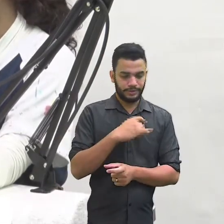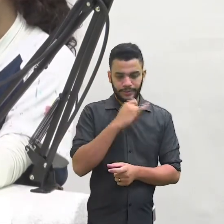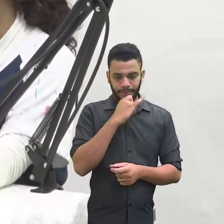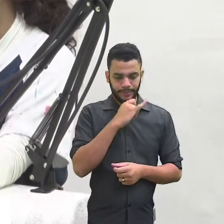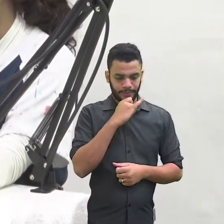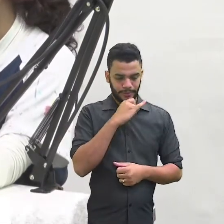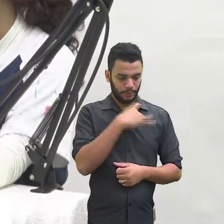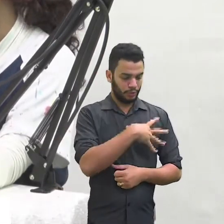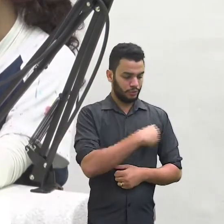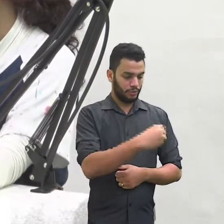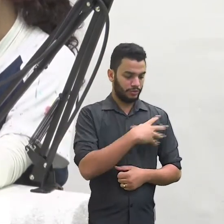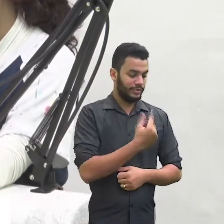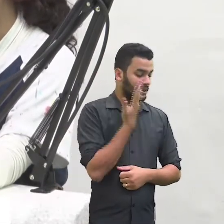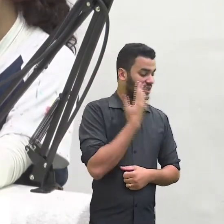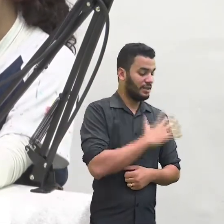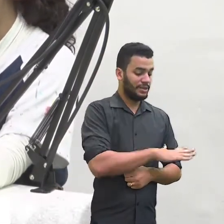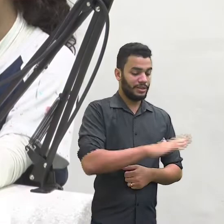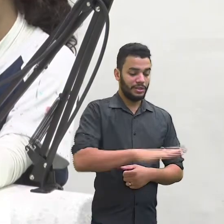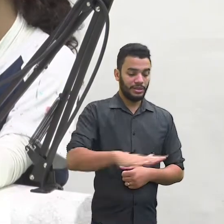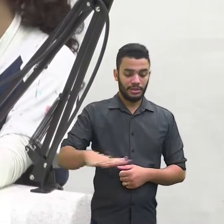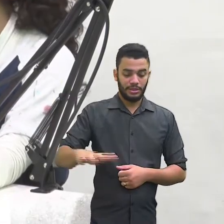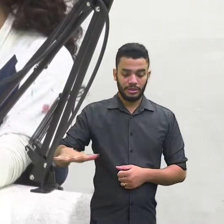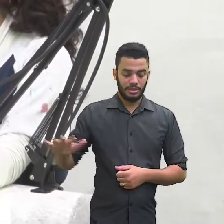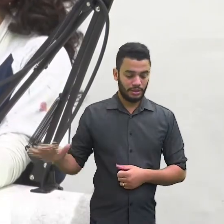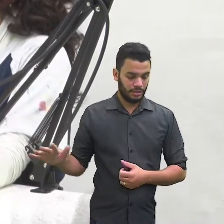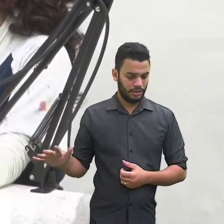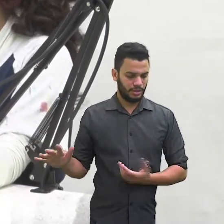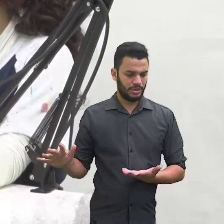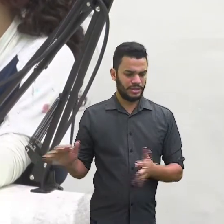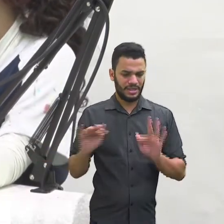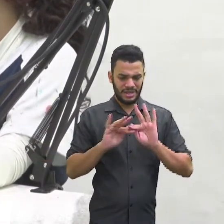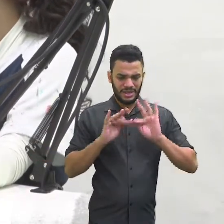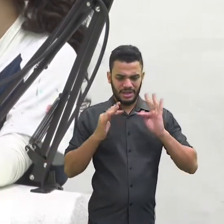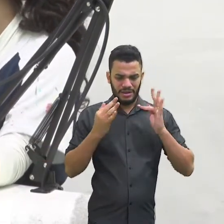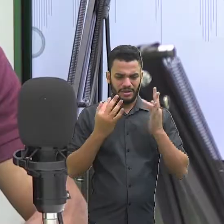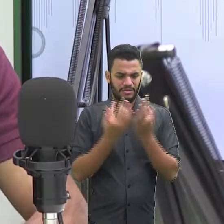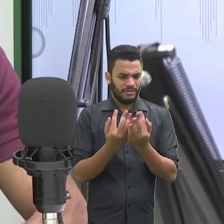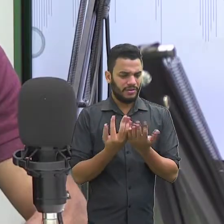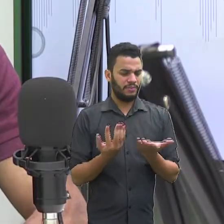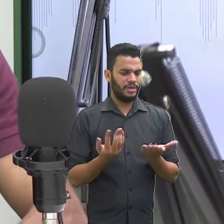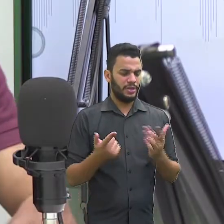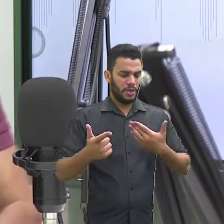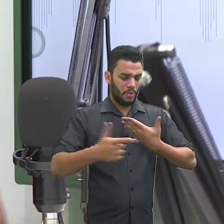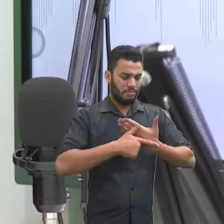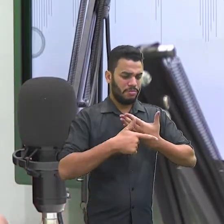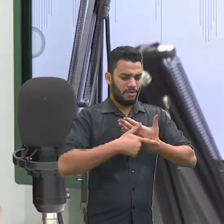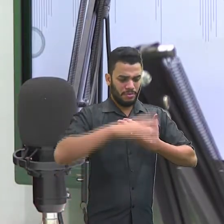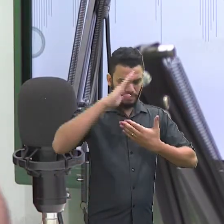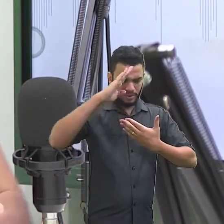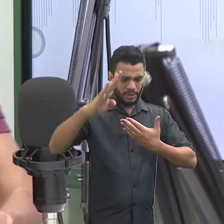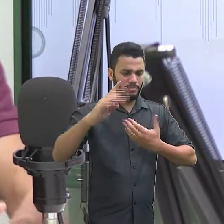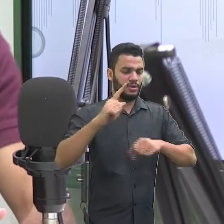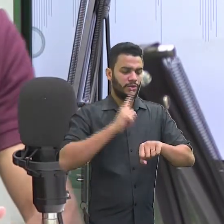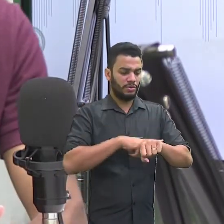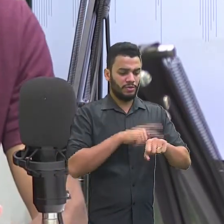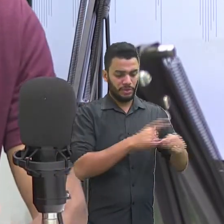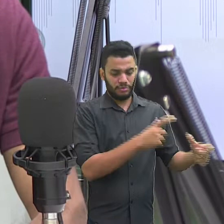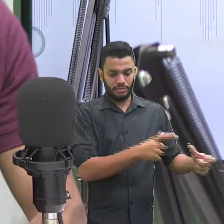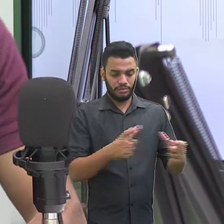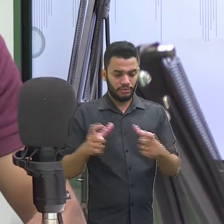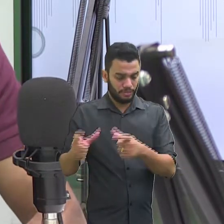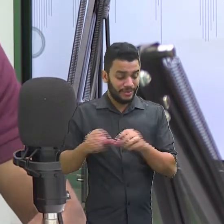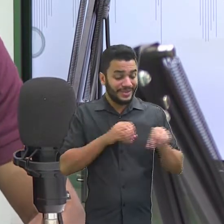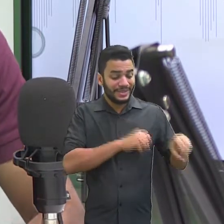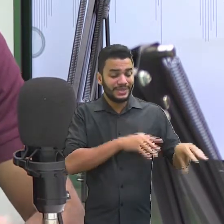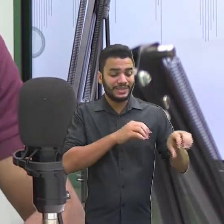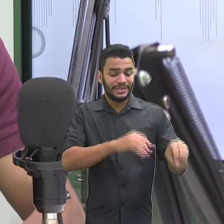No modo de ver as coisas, qual é o papel da família na educação dos filhos, pastor? Bem, conforme eu já disse aqui